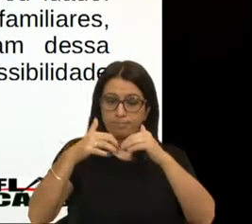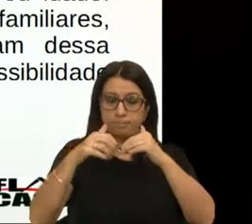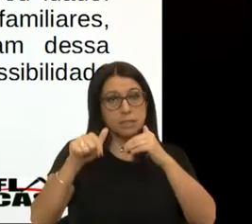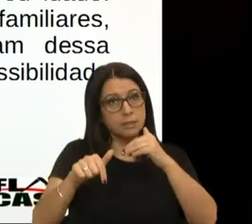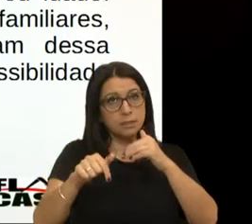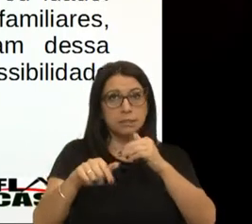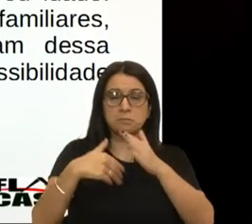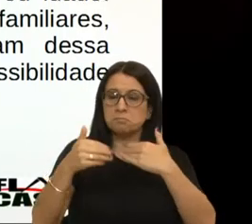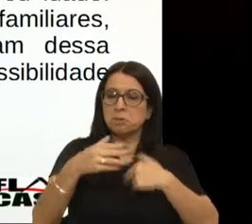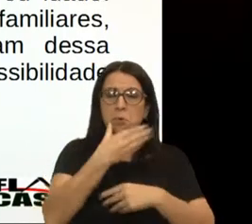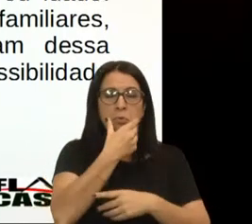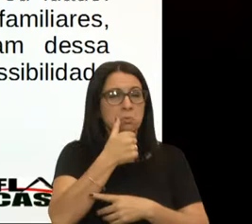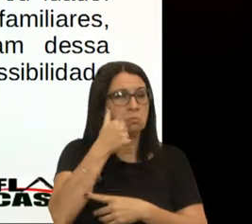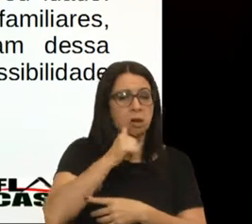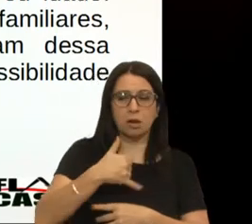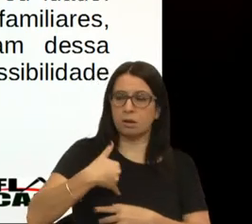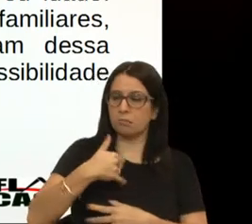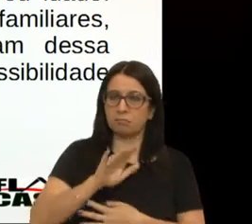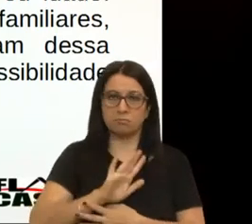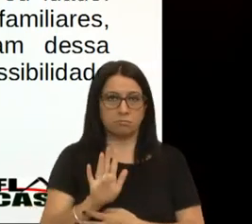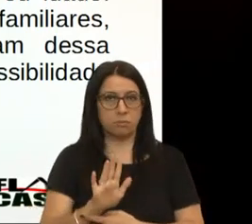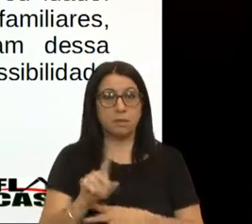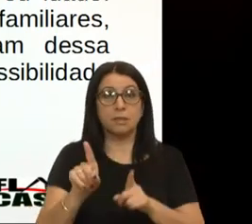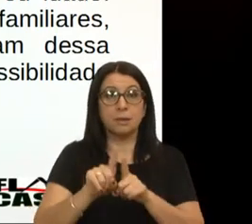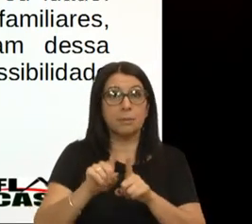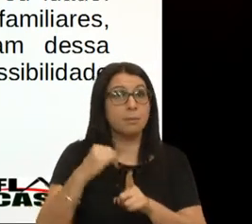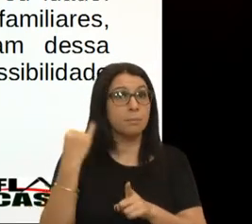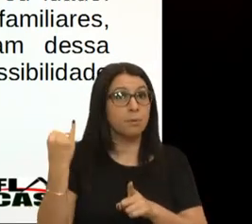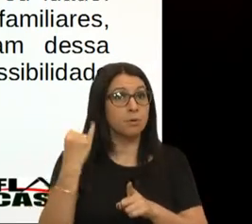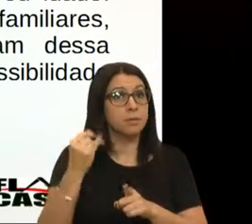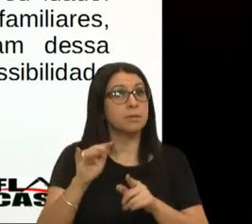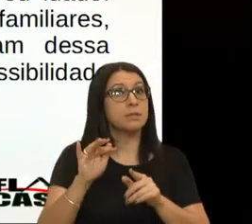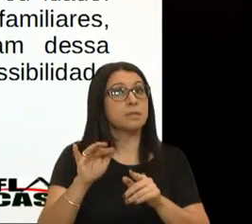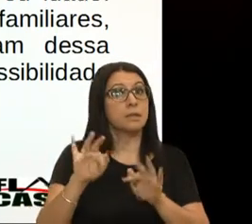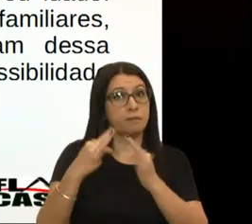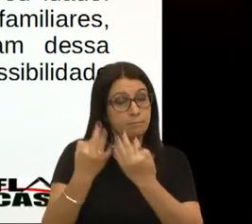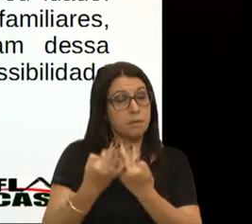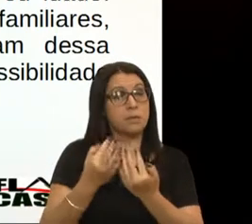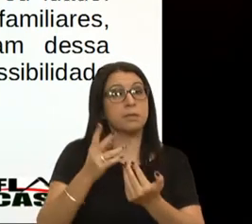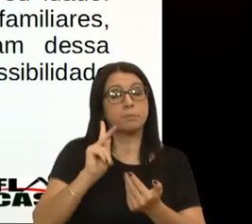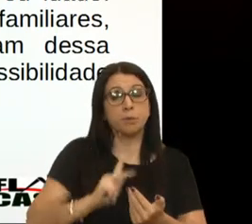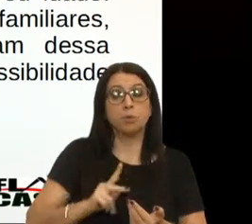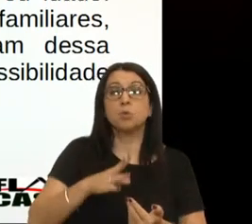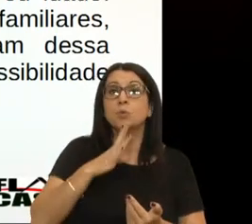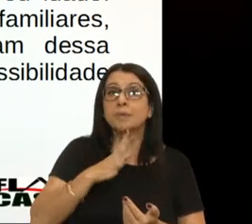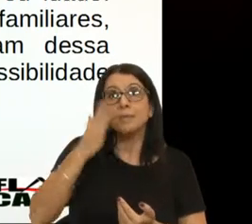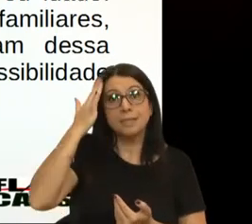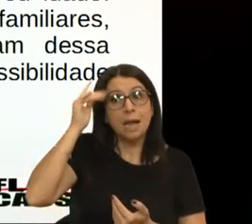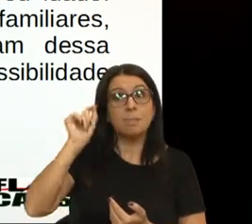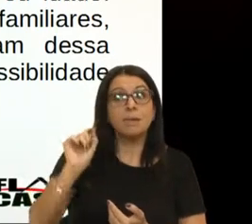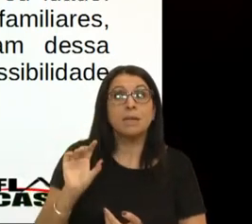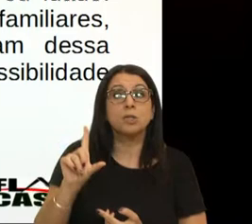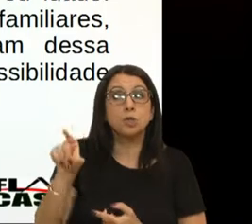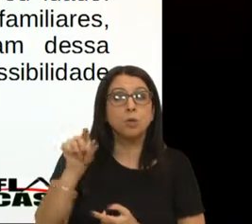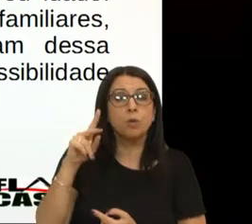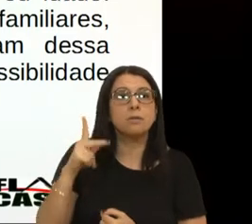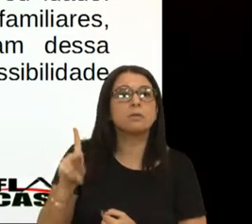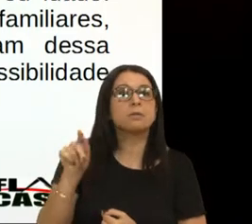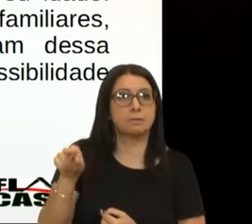do sexo, da idade, porém é essencial que os familiares, amigos, conhecidos saibam dessa decisão.